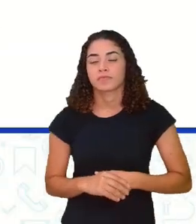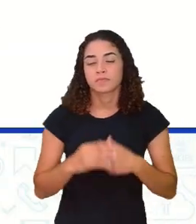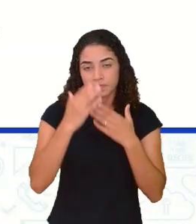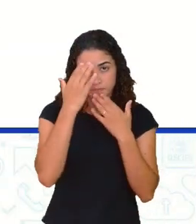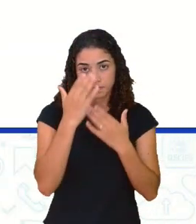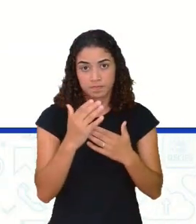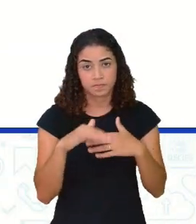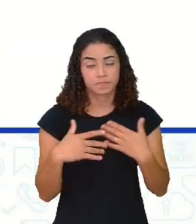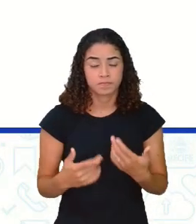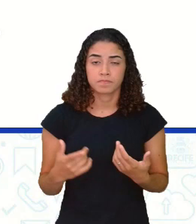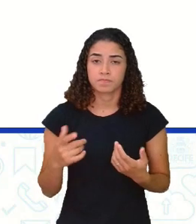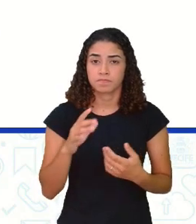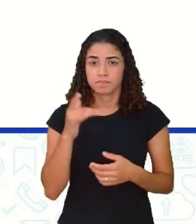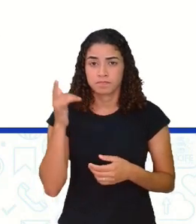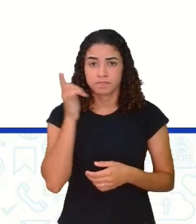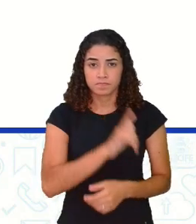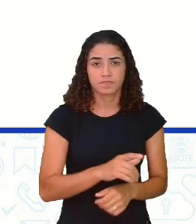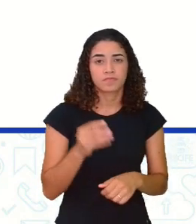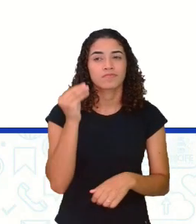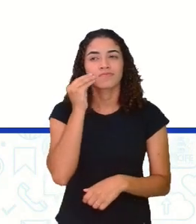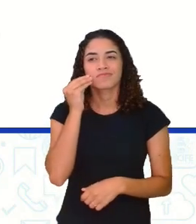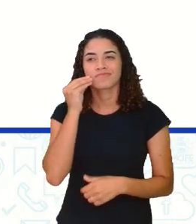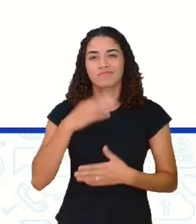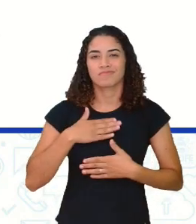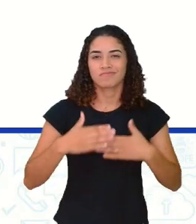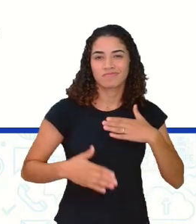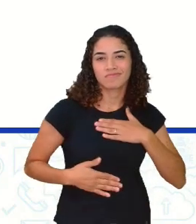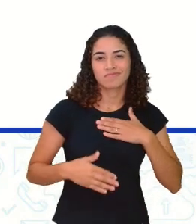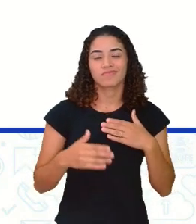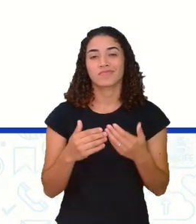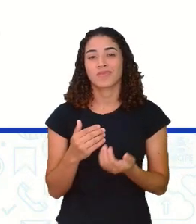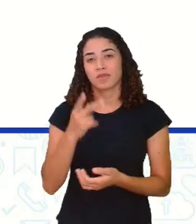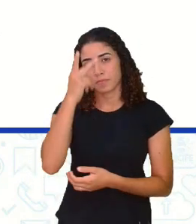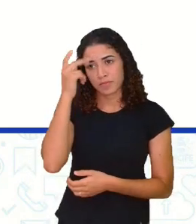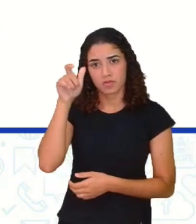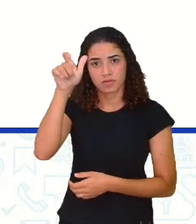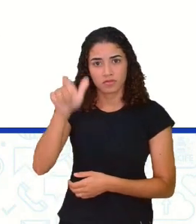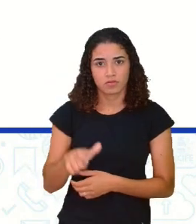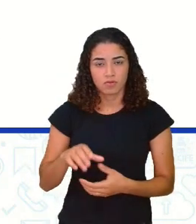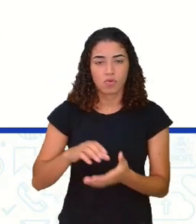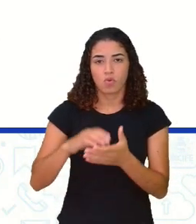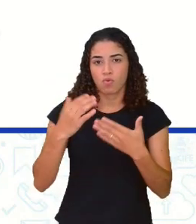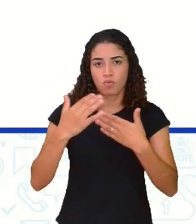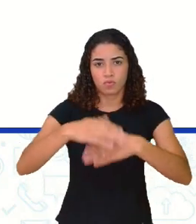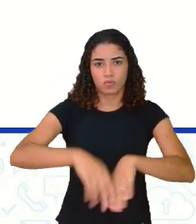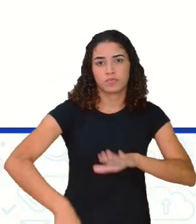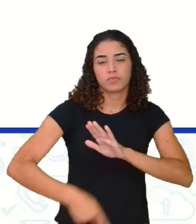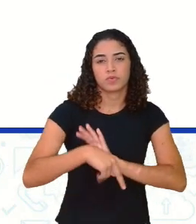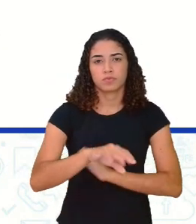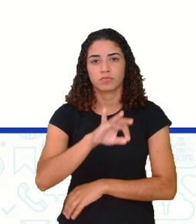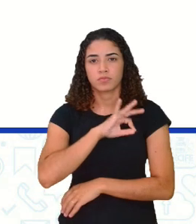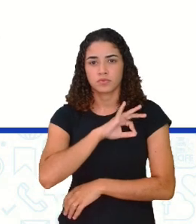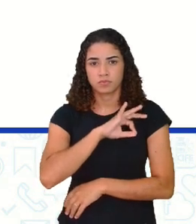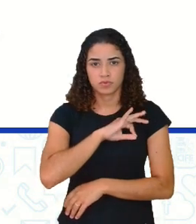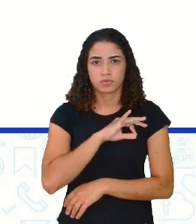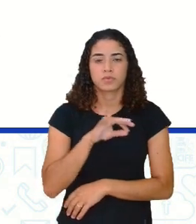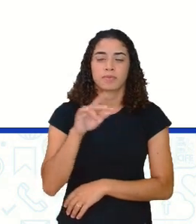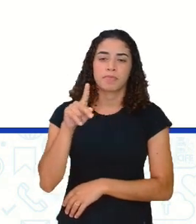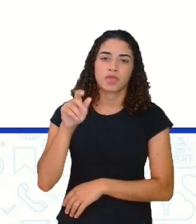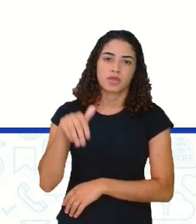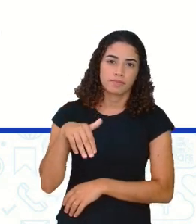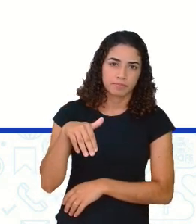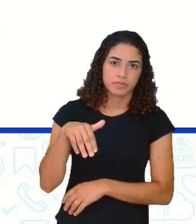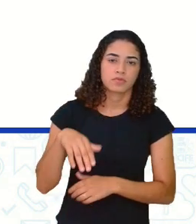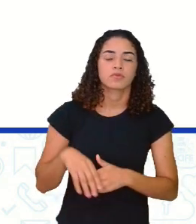Para realizar o teste físico em determinado concurso da PM, Polícia Militar,